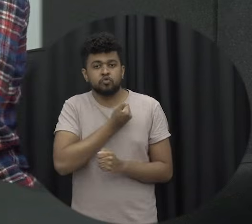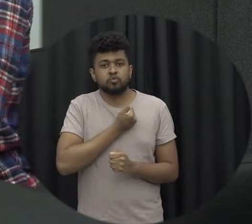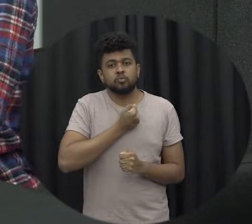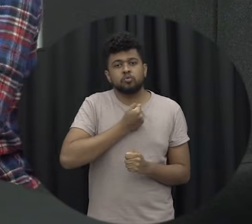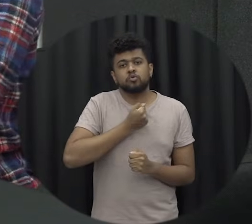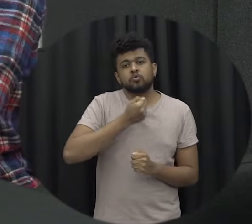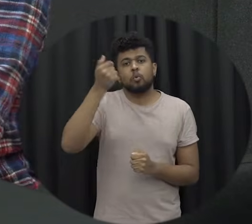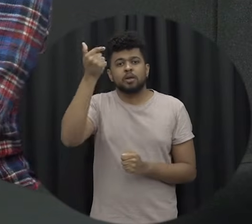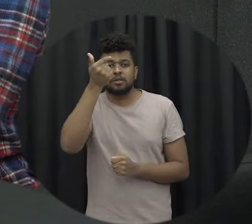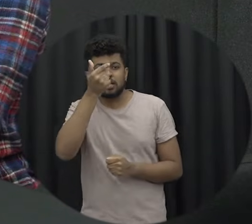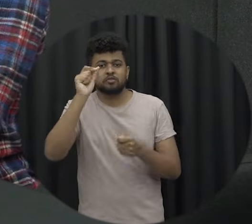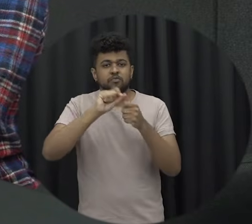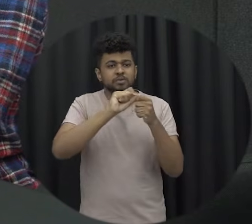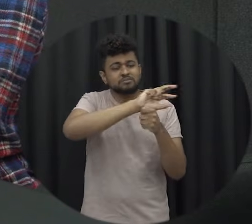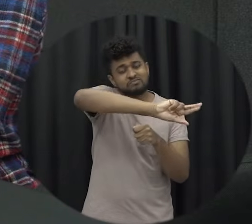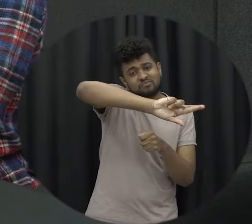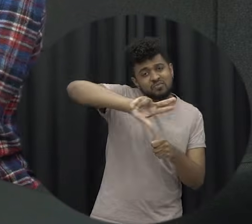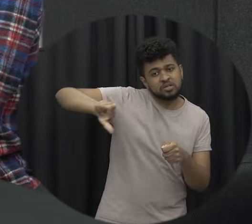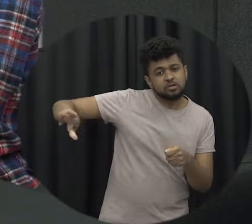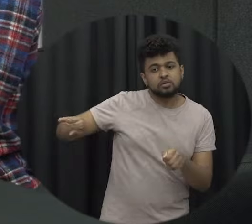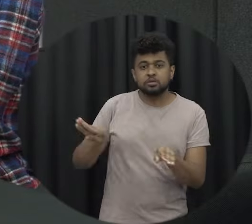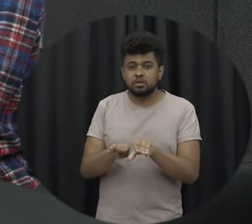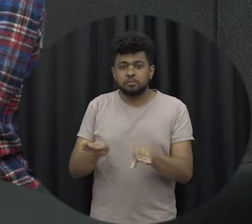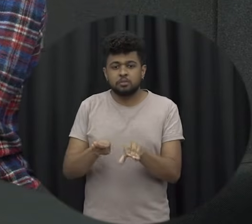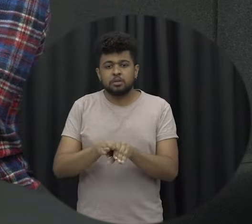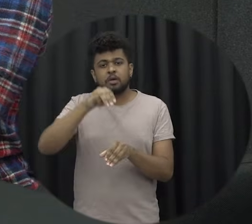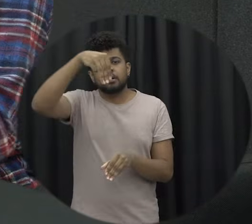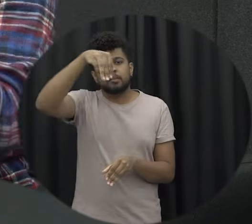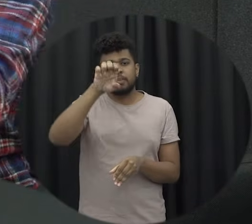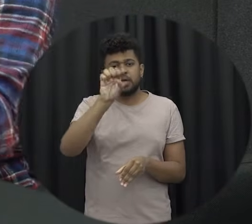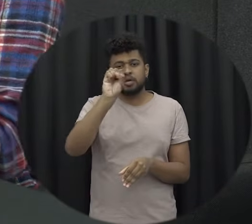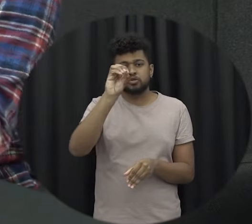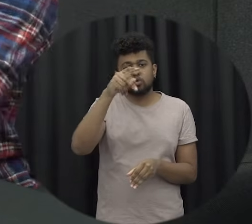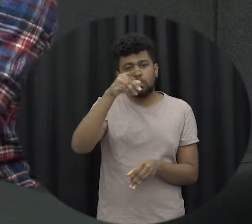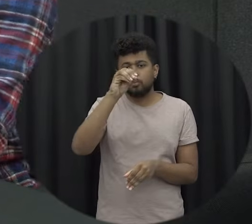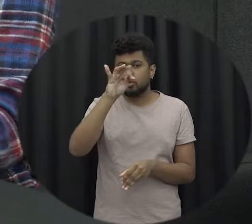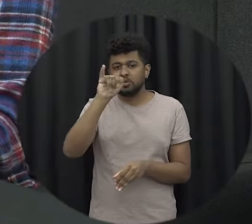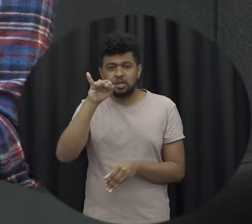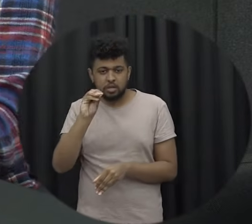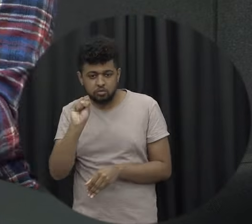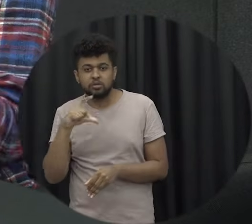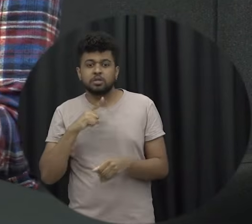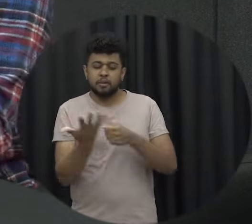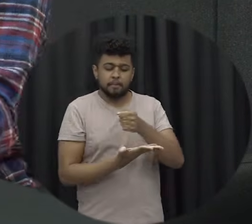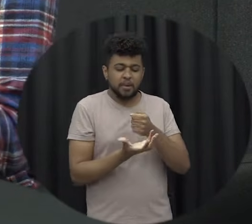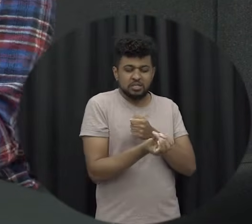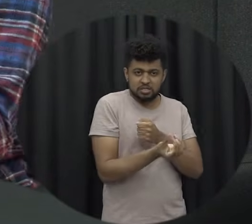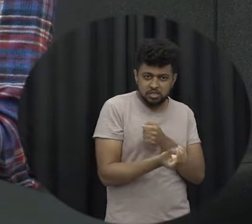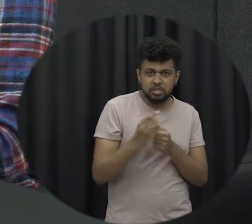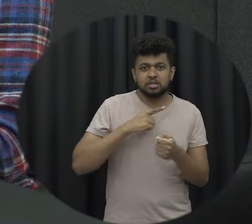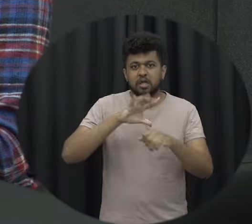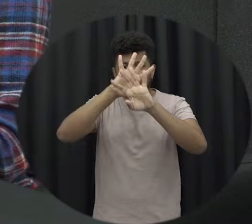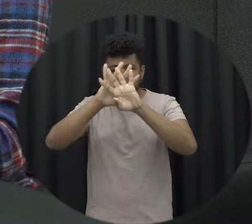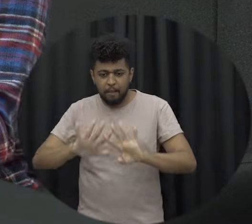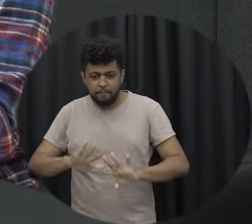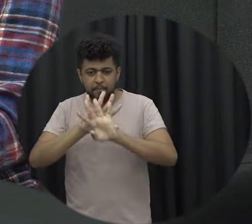era assim, inclusive, que os mesopotâmicos faziam. Eles tinham a base 60, eles tinham tabelas de algo parecido com